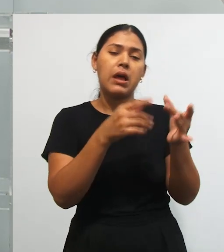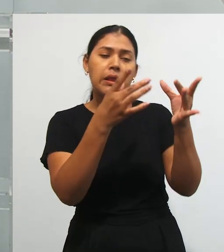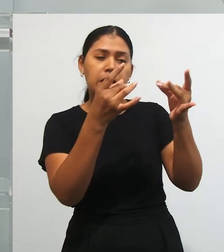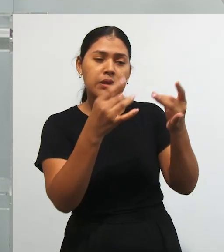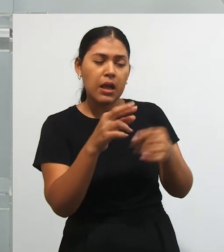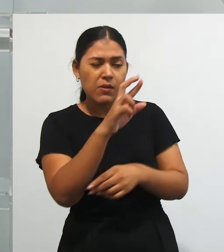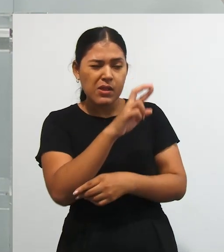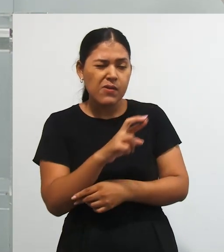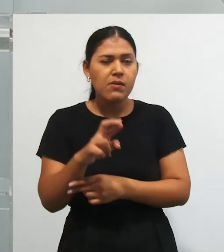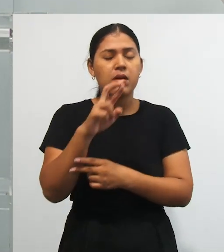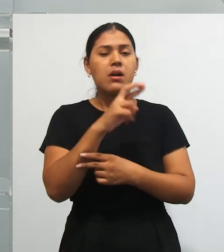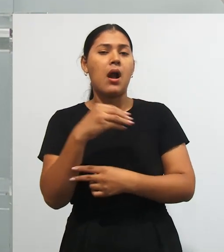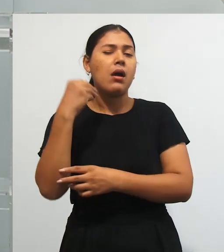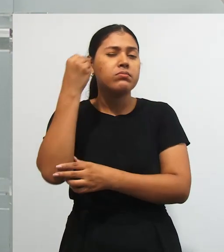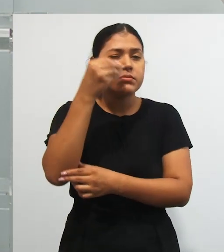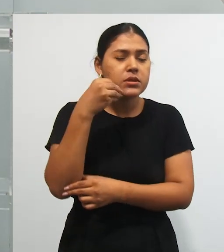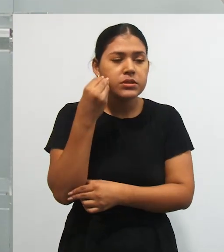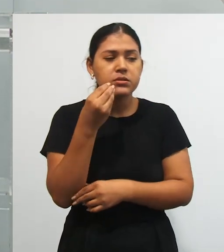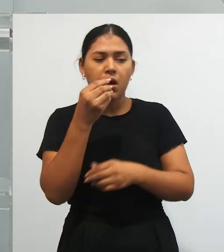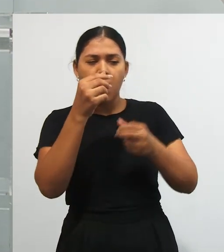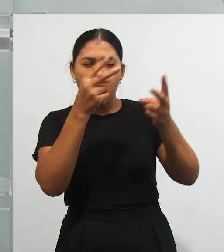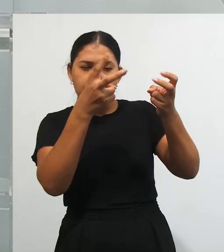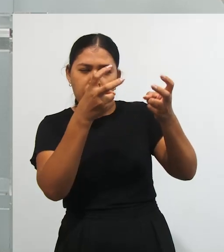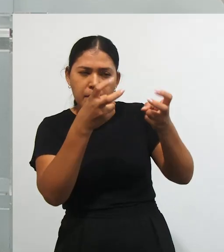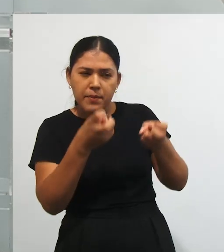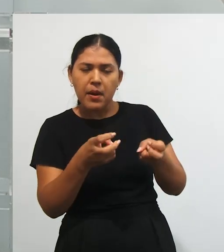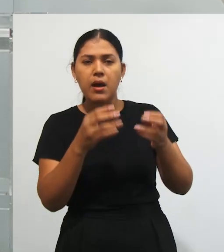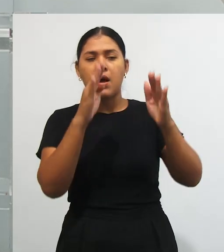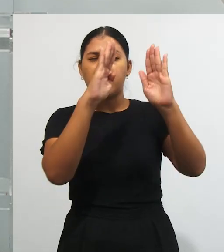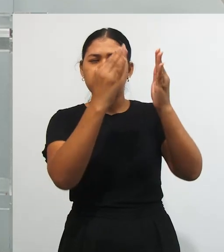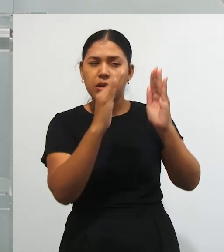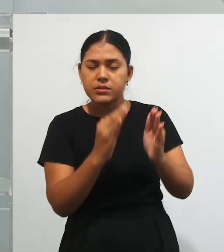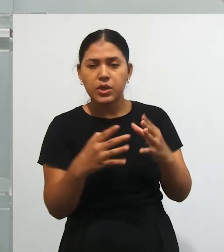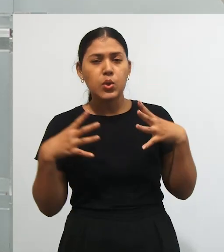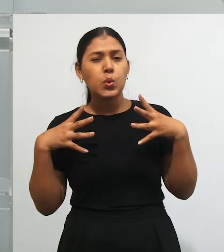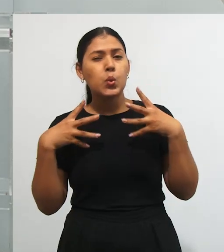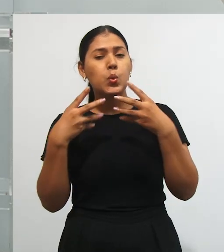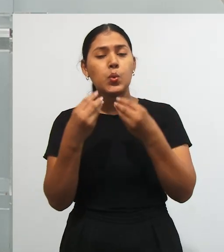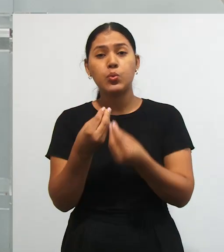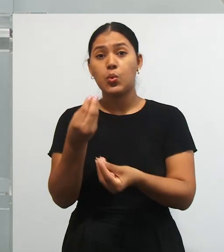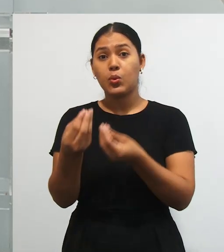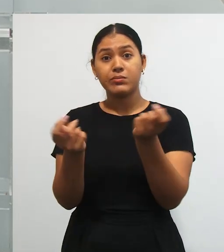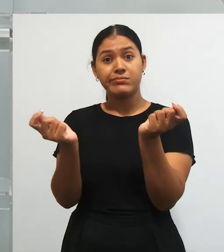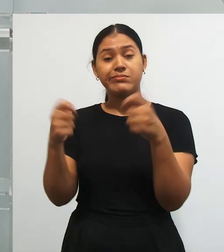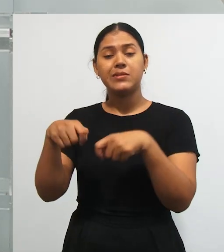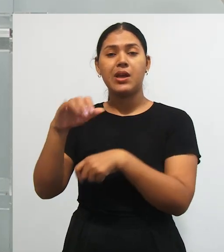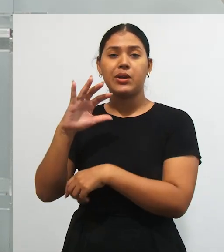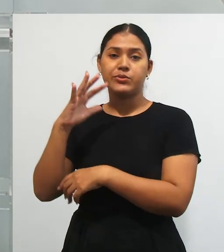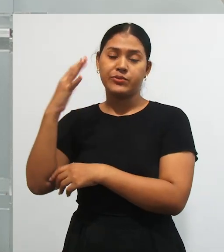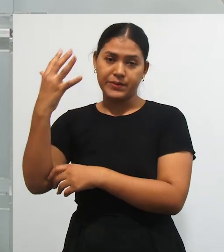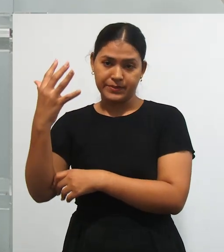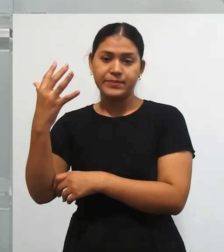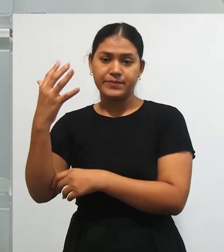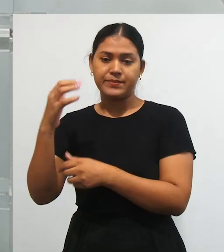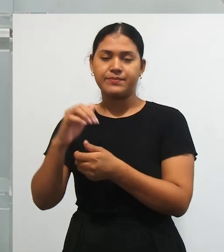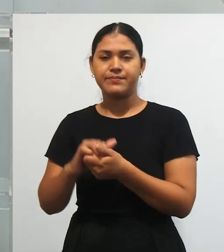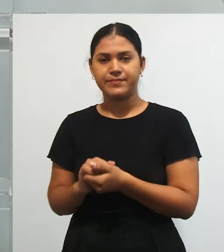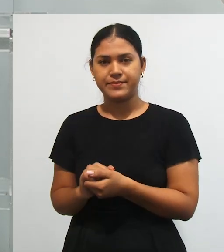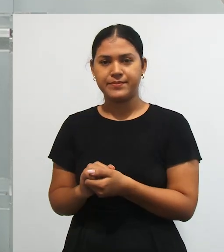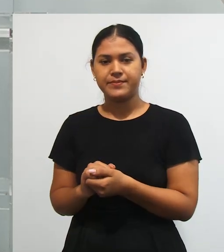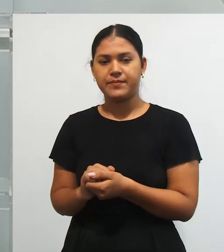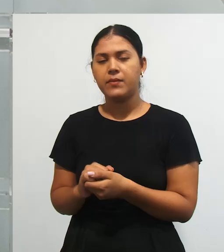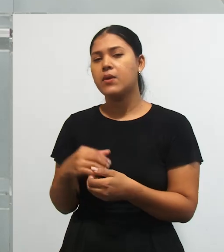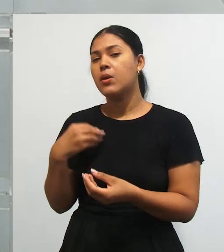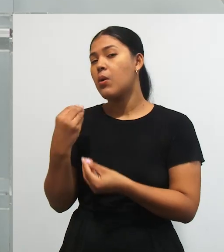minuciosa de como foi analisado e como pode ser aplicado em novas situações. Aí, um modo